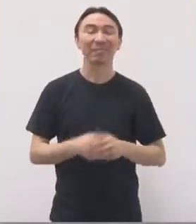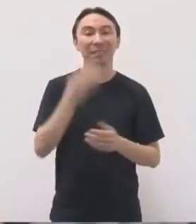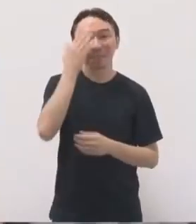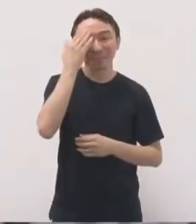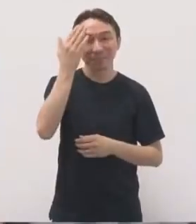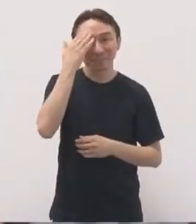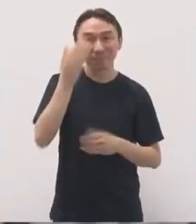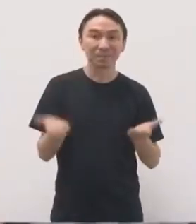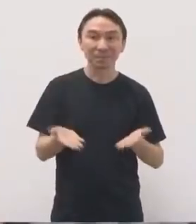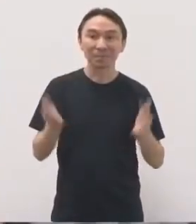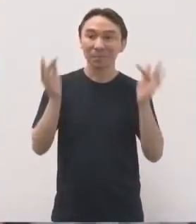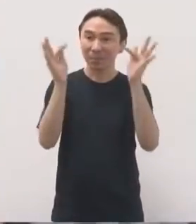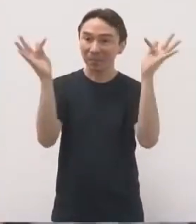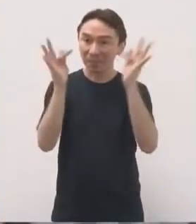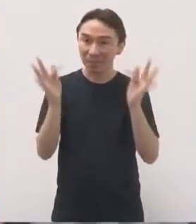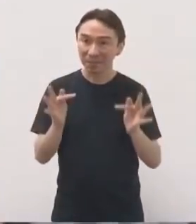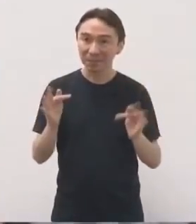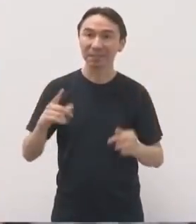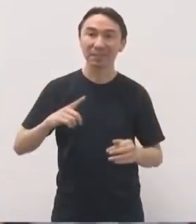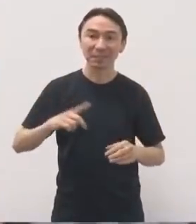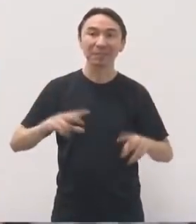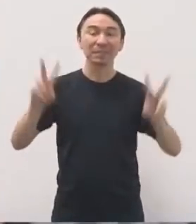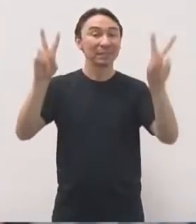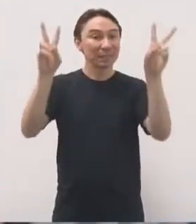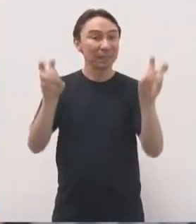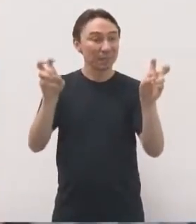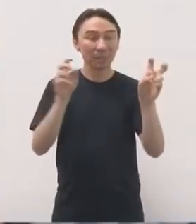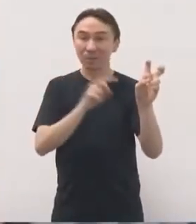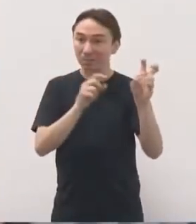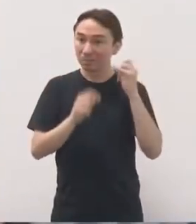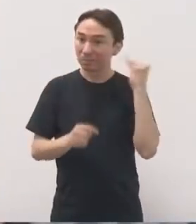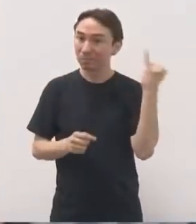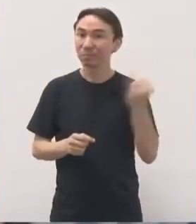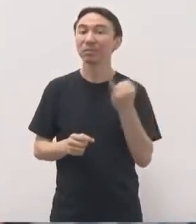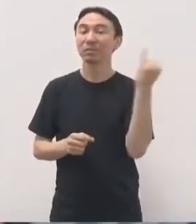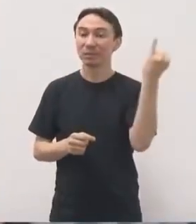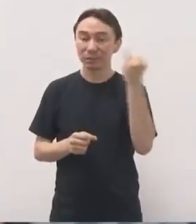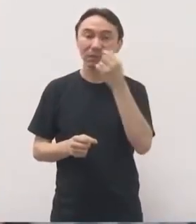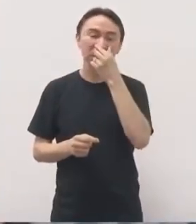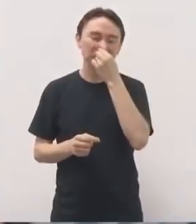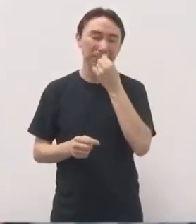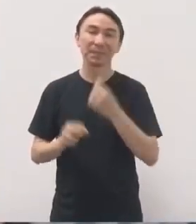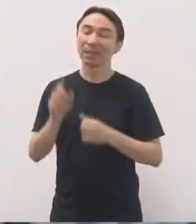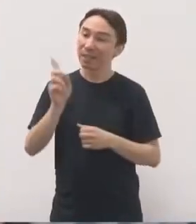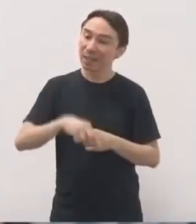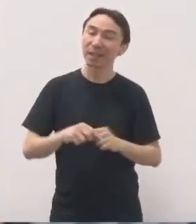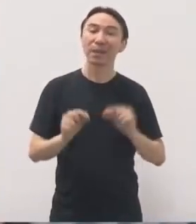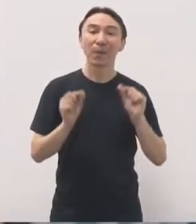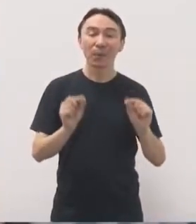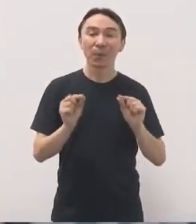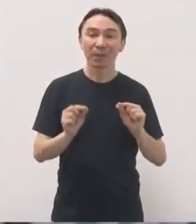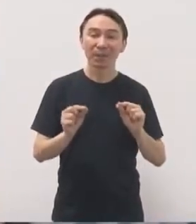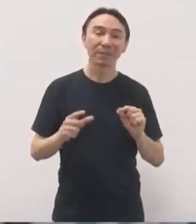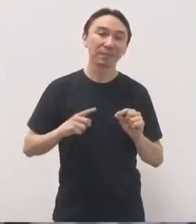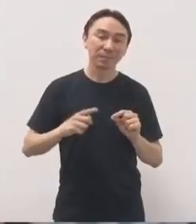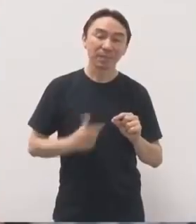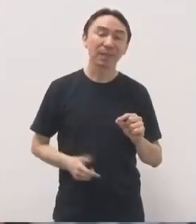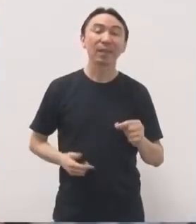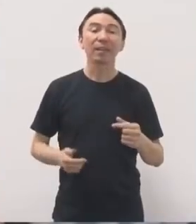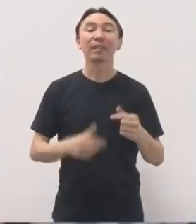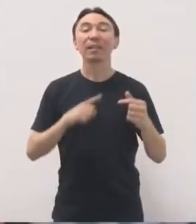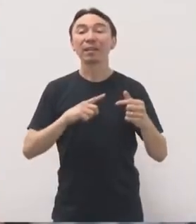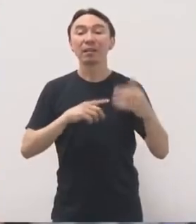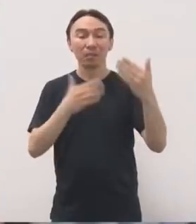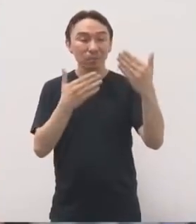de uma pauta tão expoente e tão importante para a nossa rede, que é em relação à participação nessa avaliação de